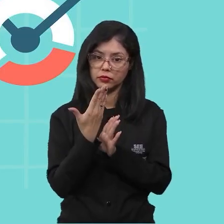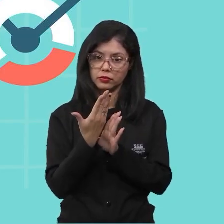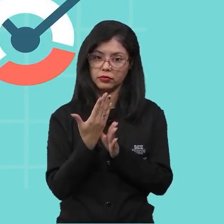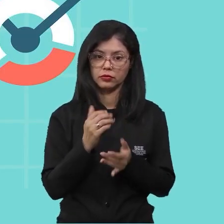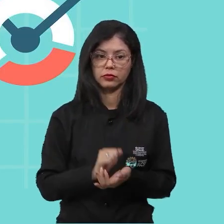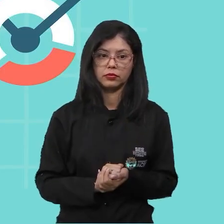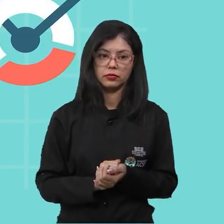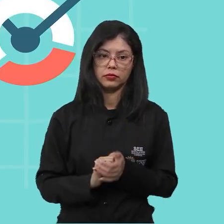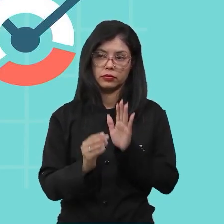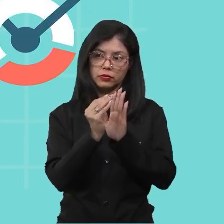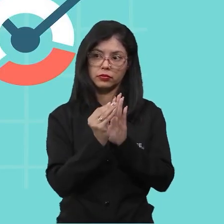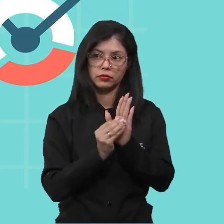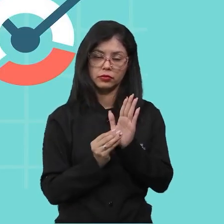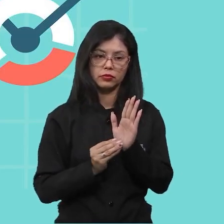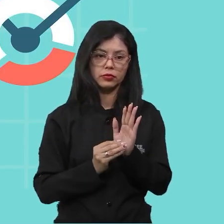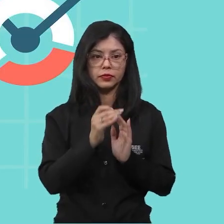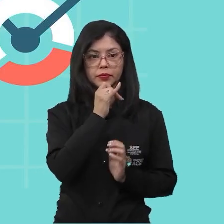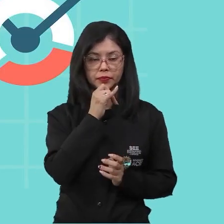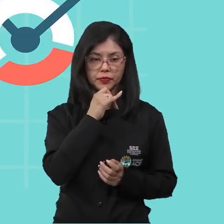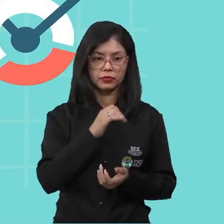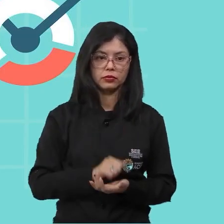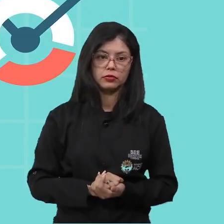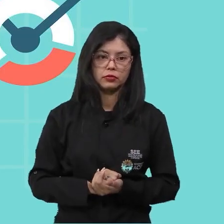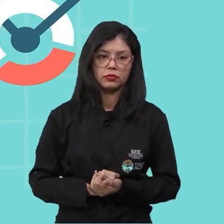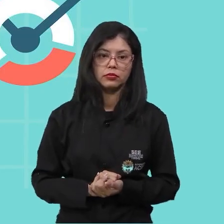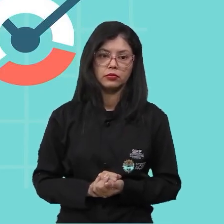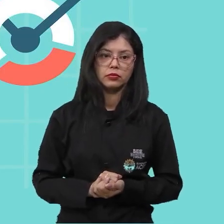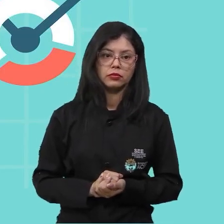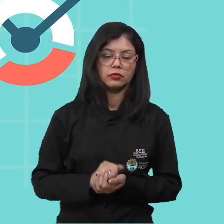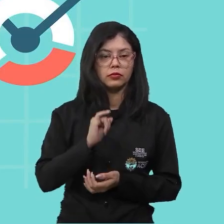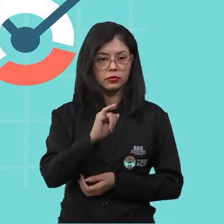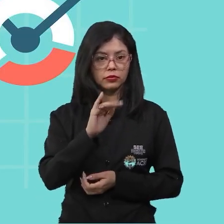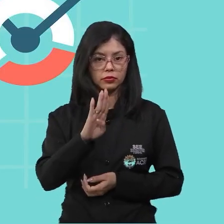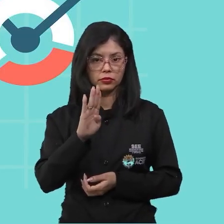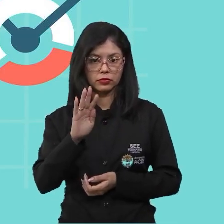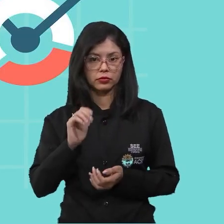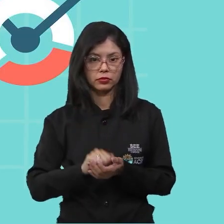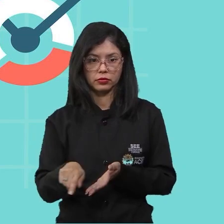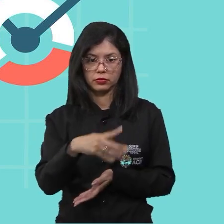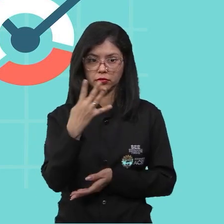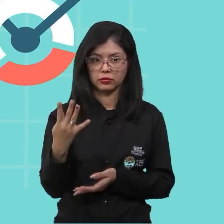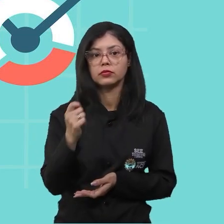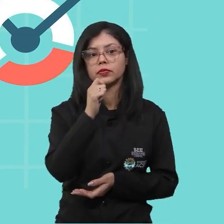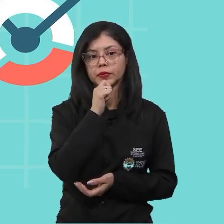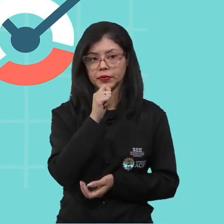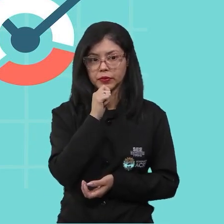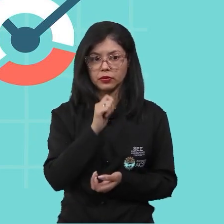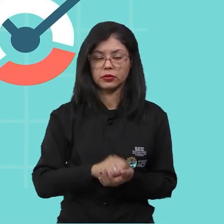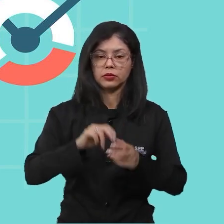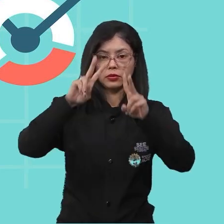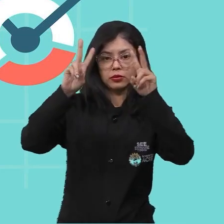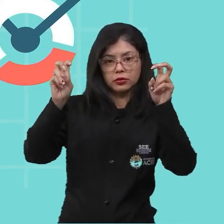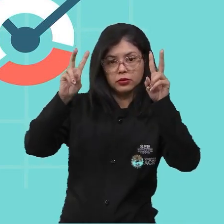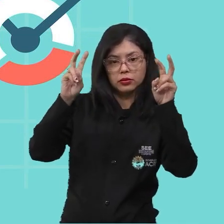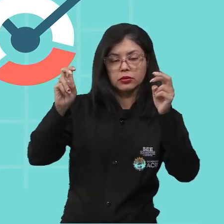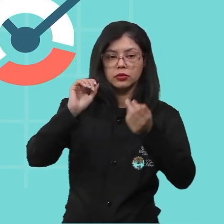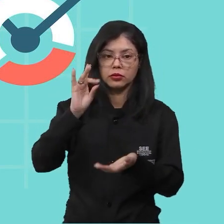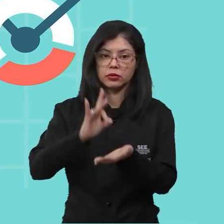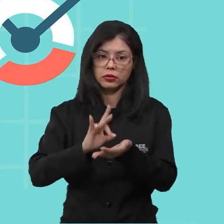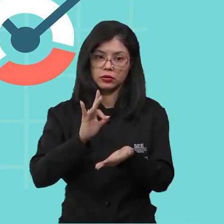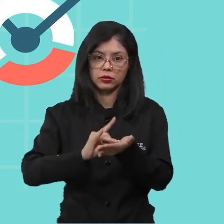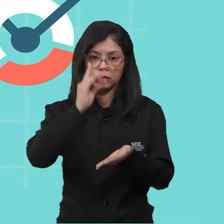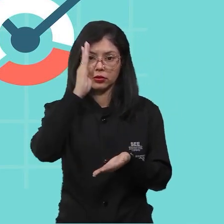geradoras desses dados. Então, por exemplo, uma fonte de dados quantitativos a respeito da